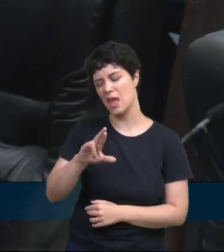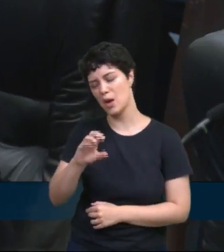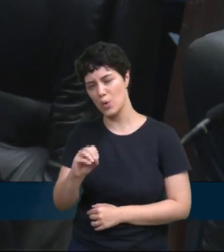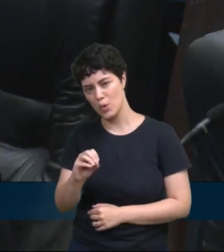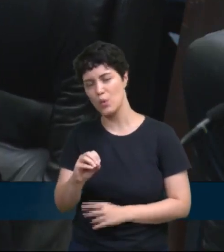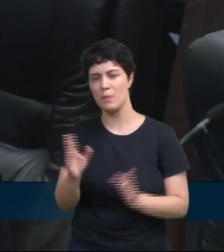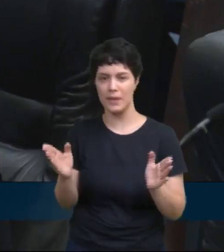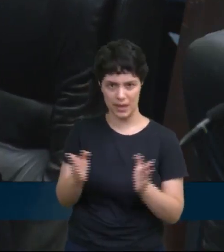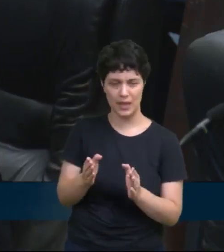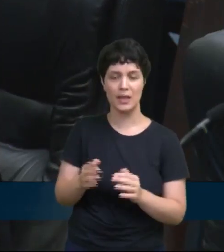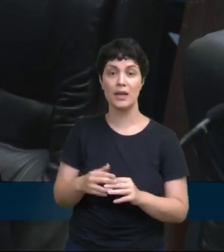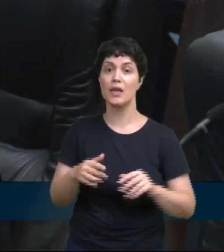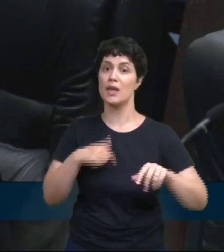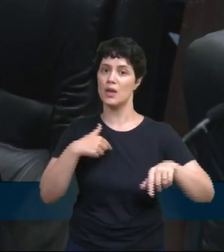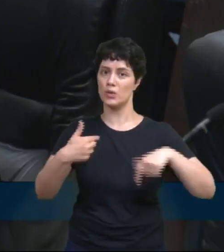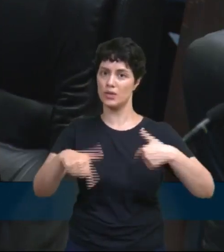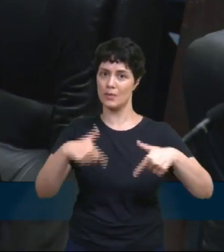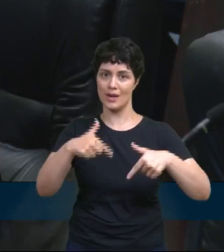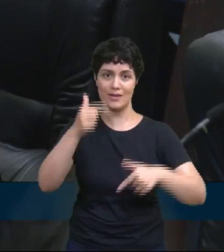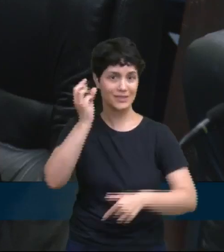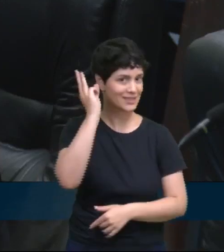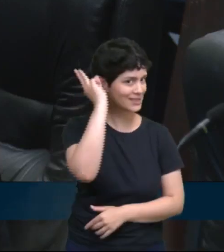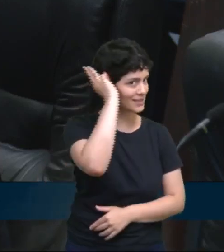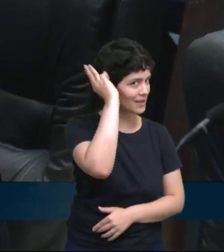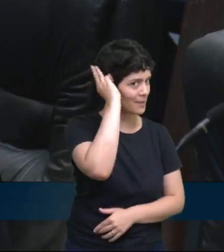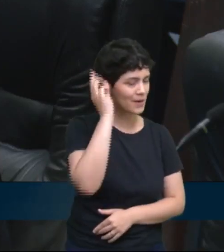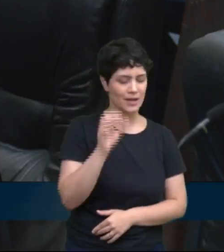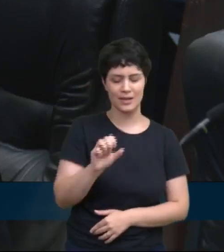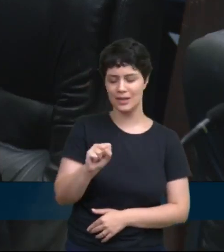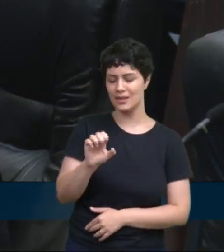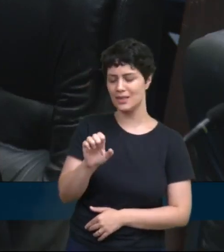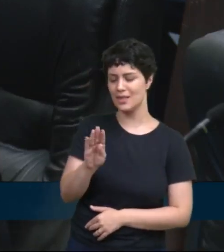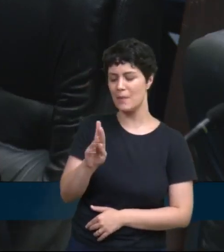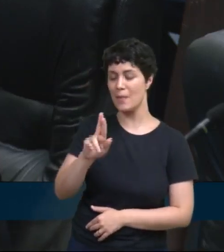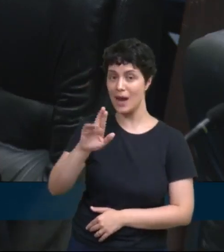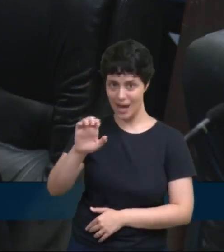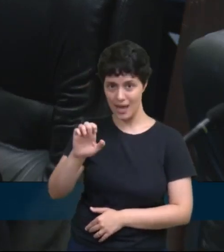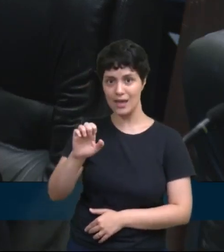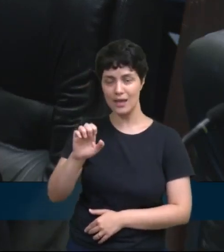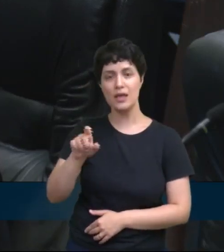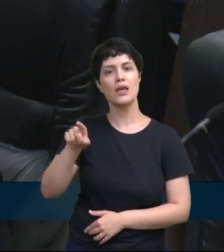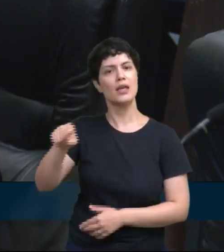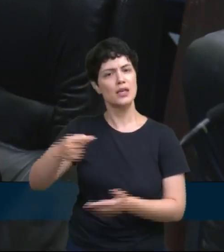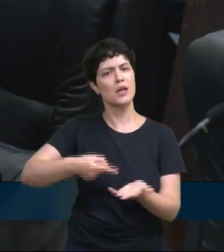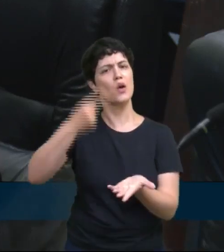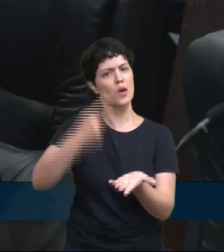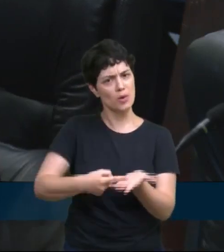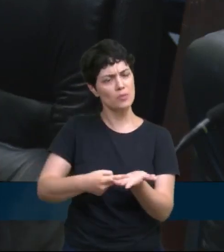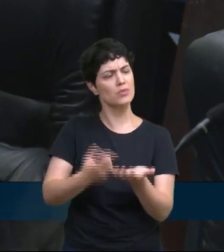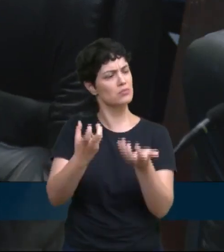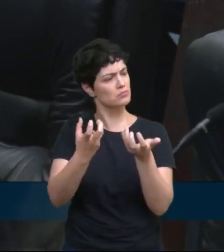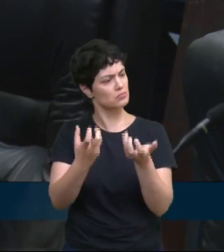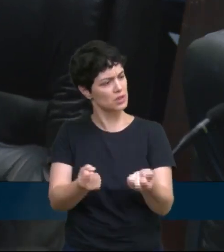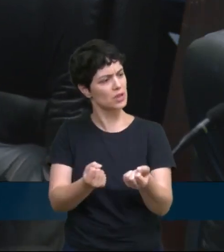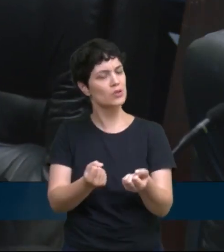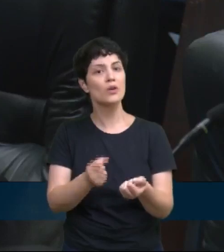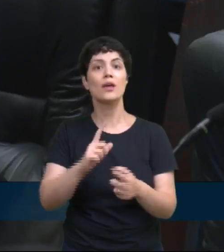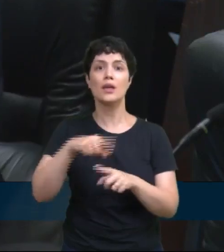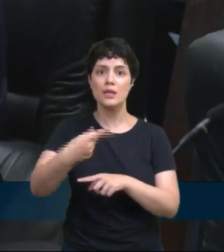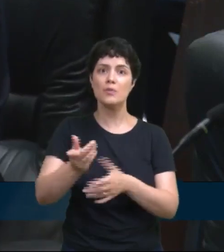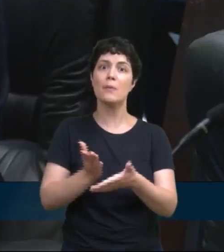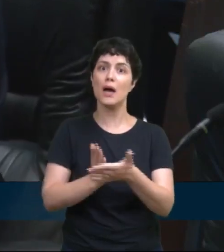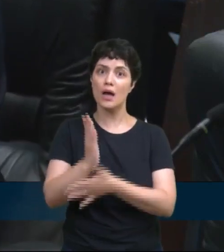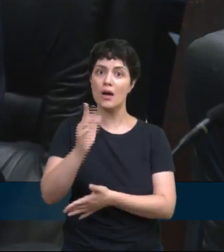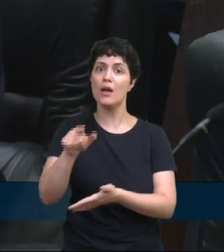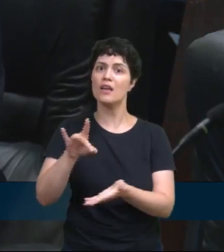aquele compromisso, se elegendo, e cumpriu aquele compromisso de apoiar micro e pequena empresa. Então, embora eu estivesse depois